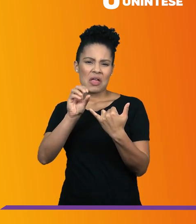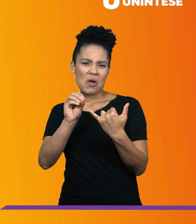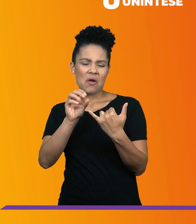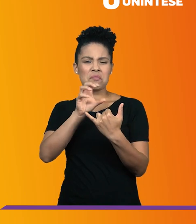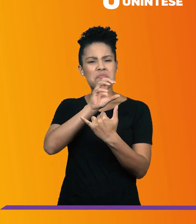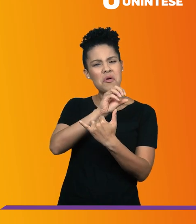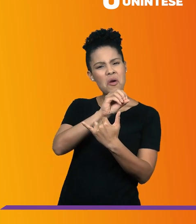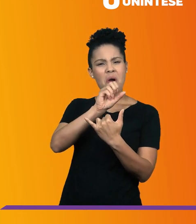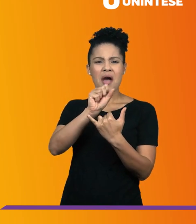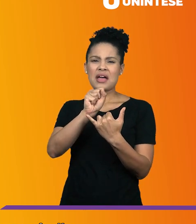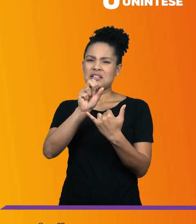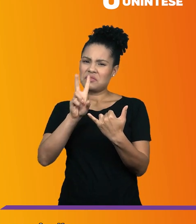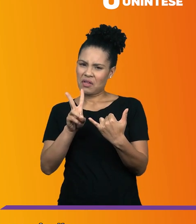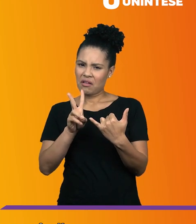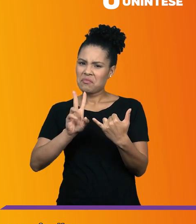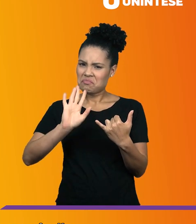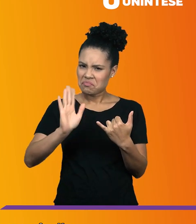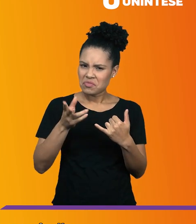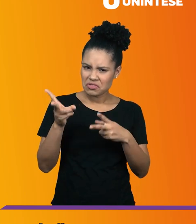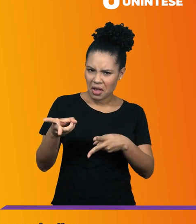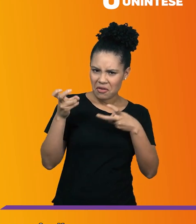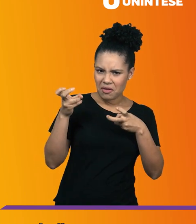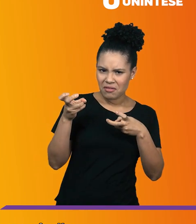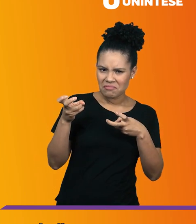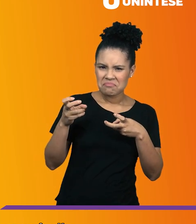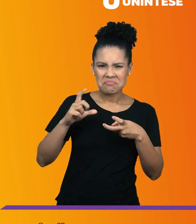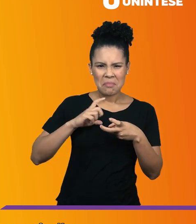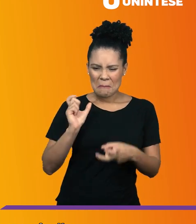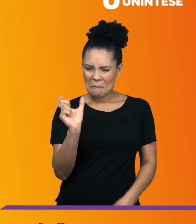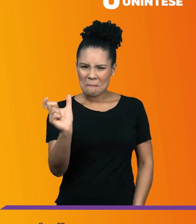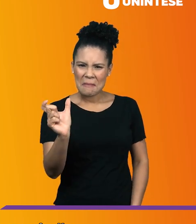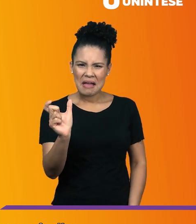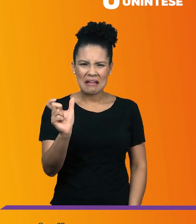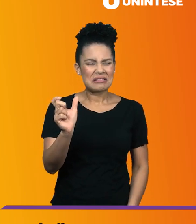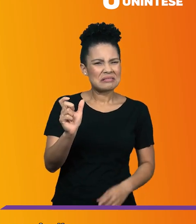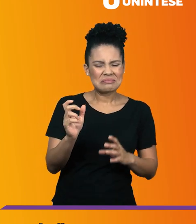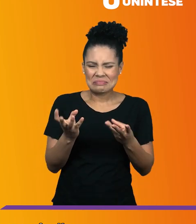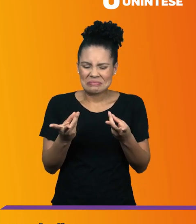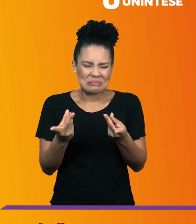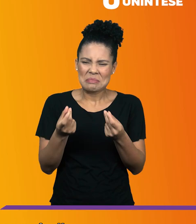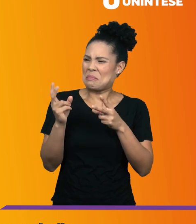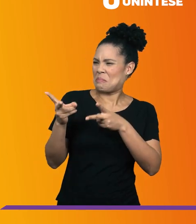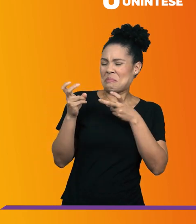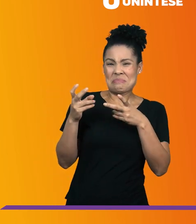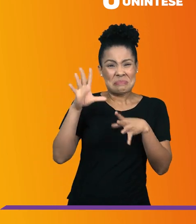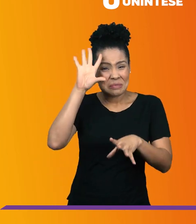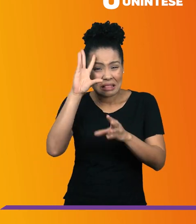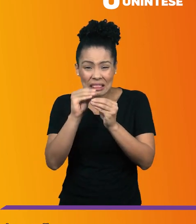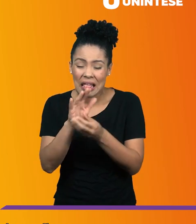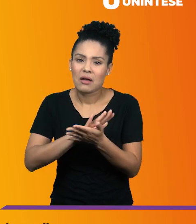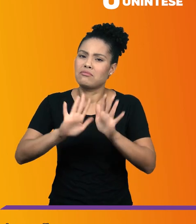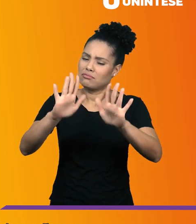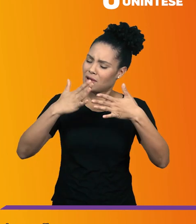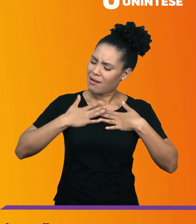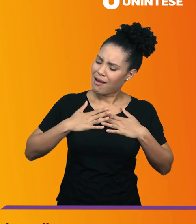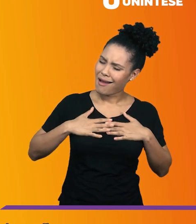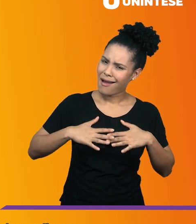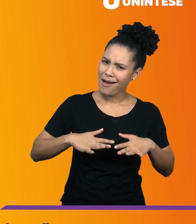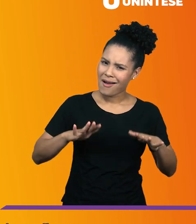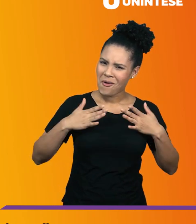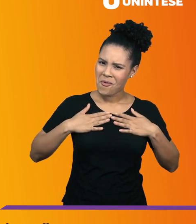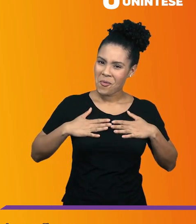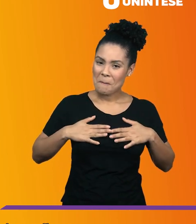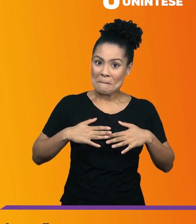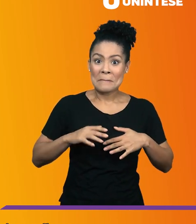O-S-V? Já viram? Essas siglas assim que você olha e não entende nada? Calma! Se você